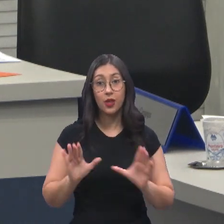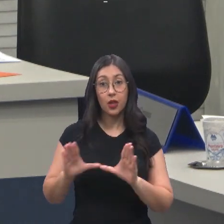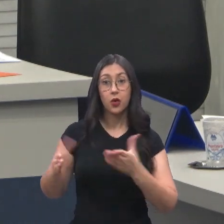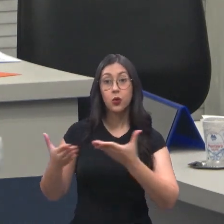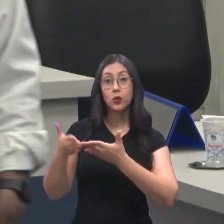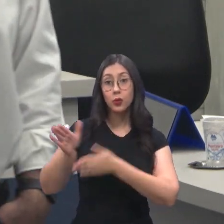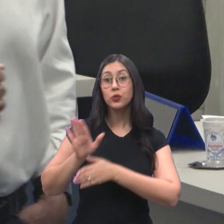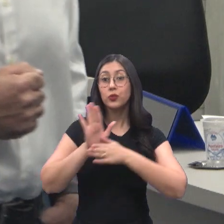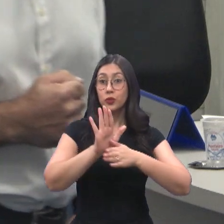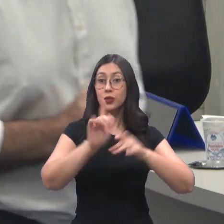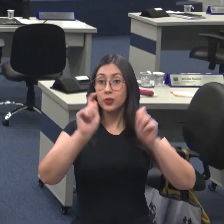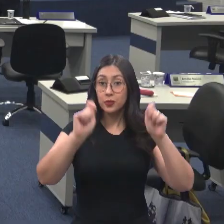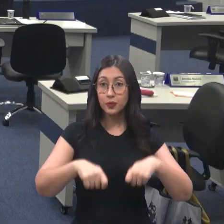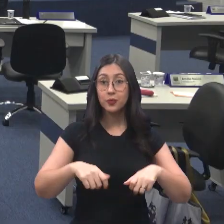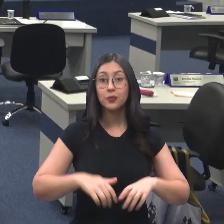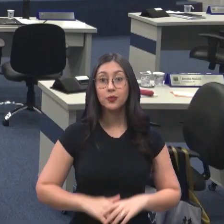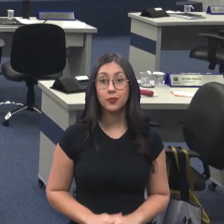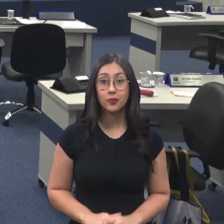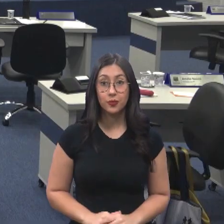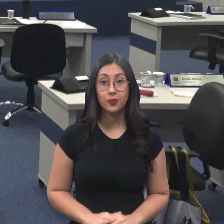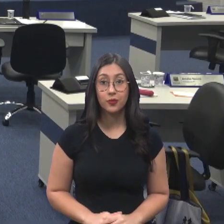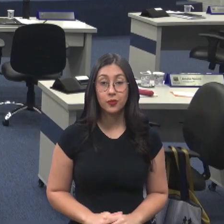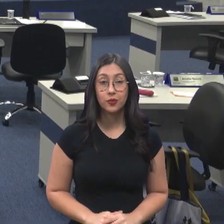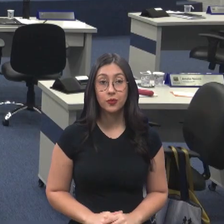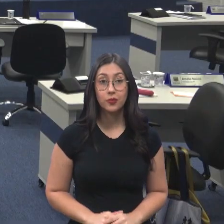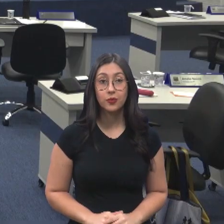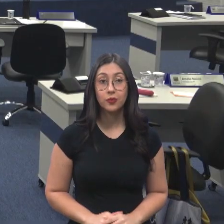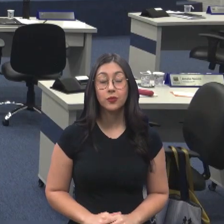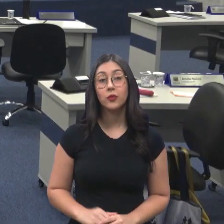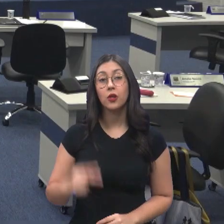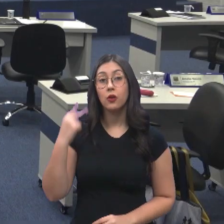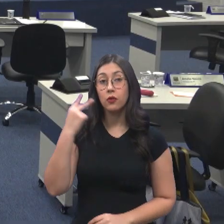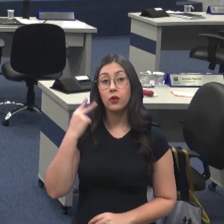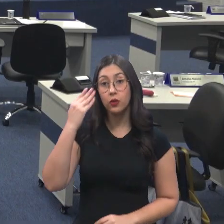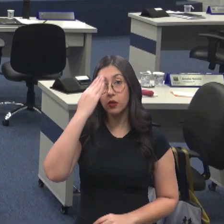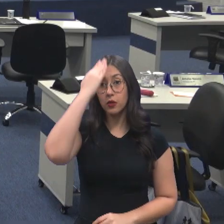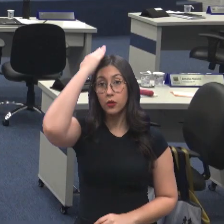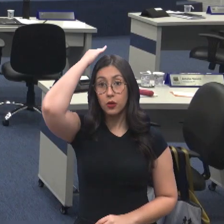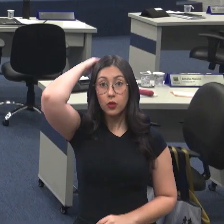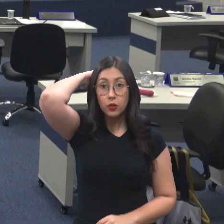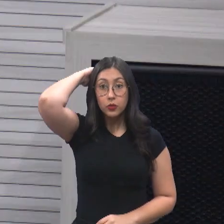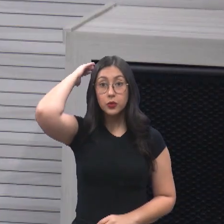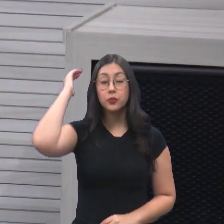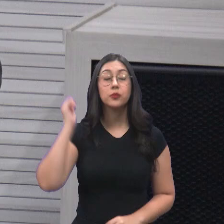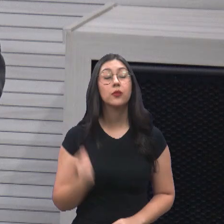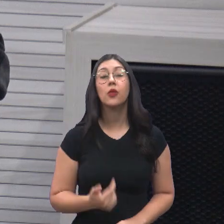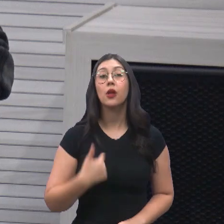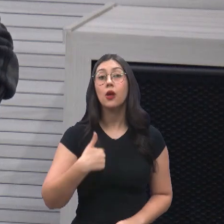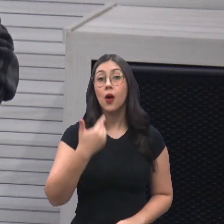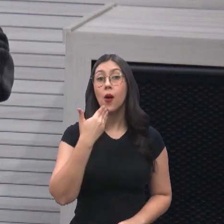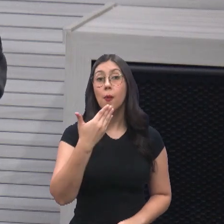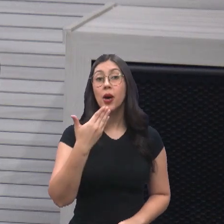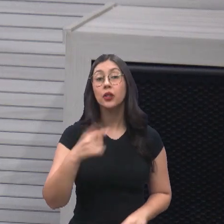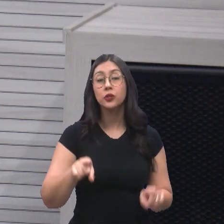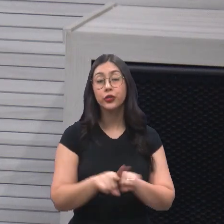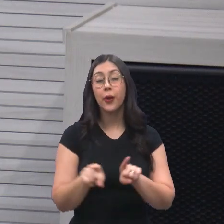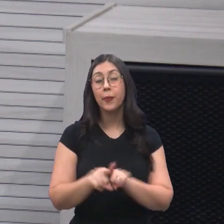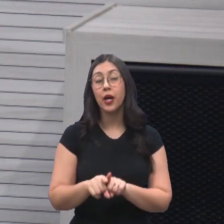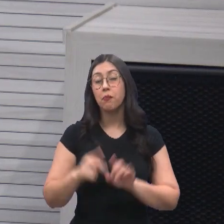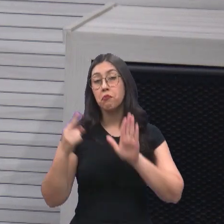muito. Questão de ordem, vereador Cláudio Apolinário. Senhor presidente, solicito também a inclusão do meu nome na frente